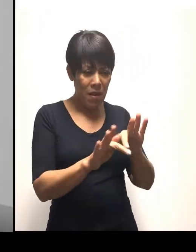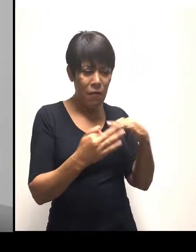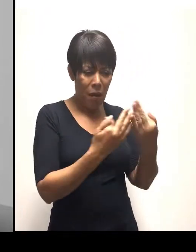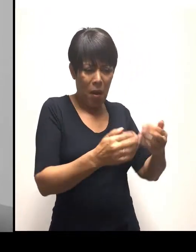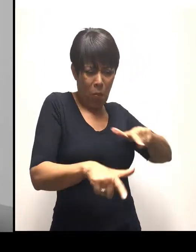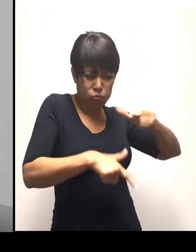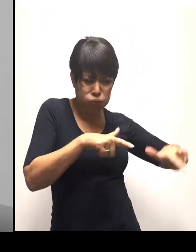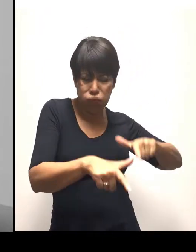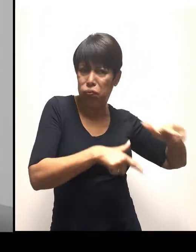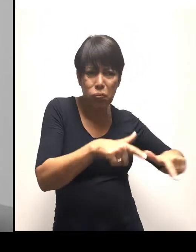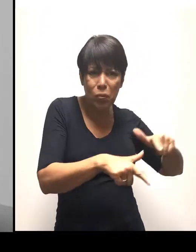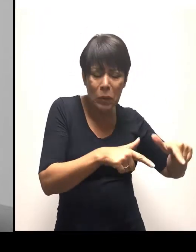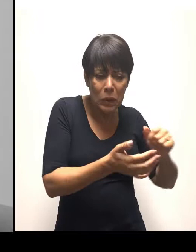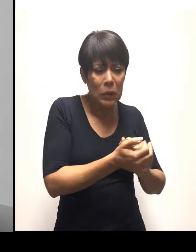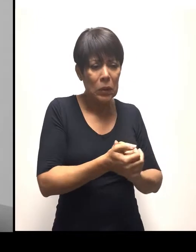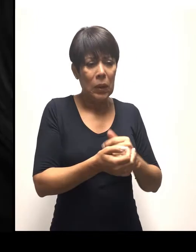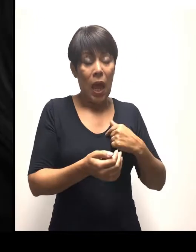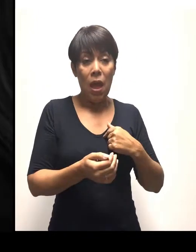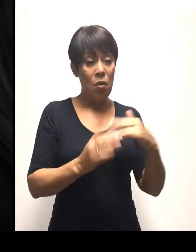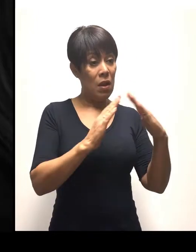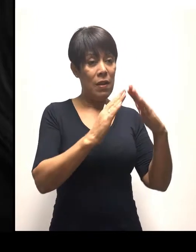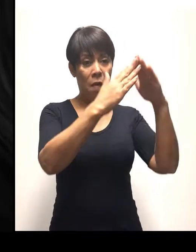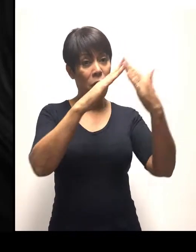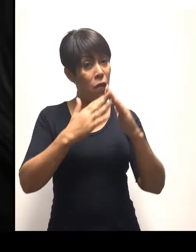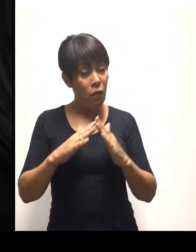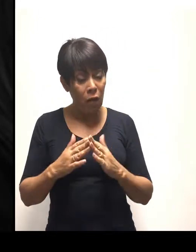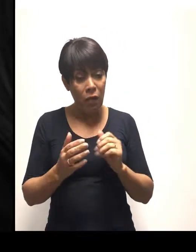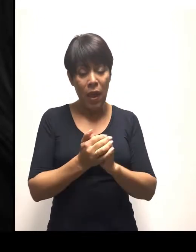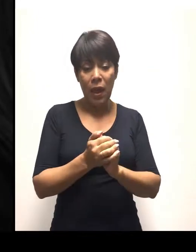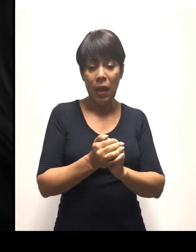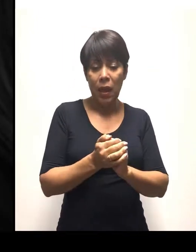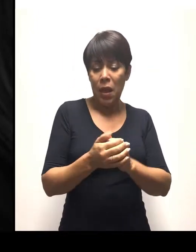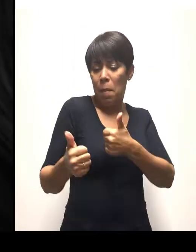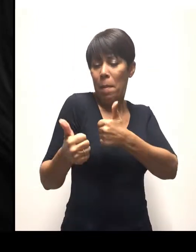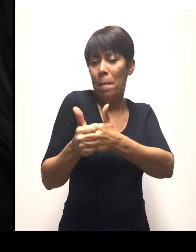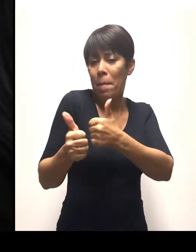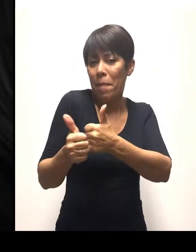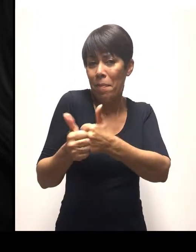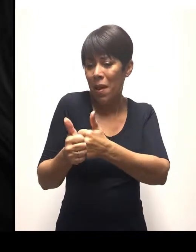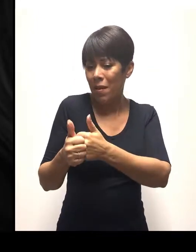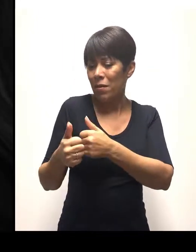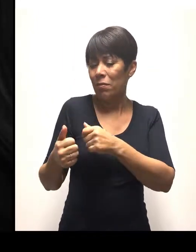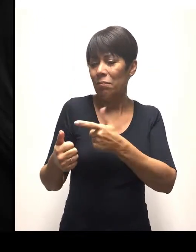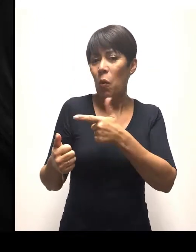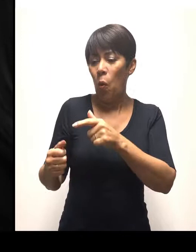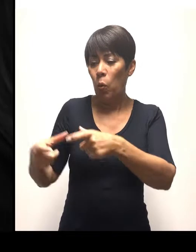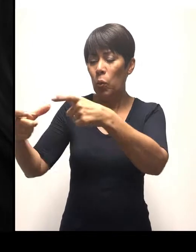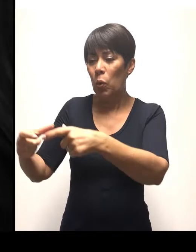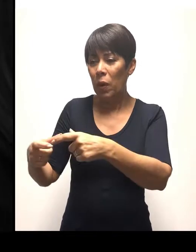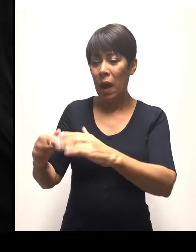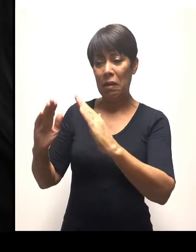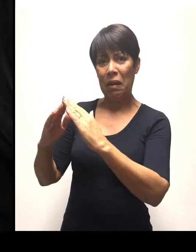né? Quando eu moro numa favela e ando um pouco e caio num bairro de classe média